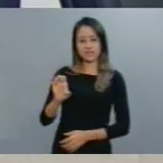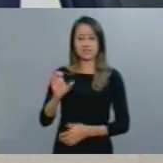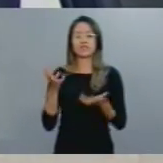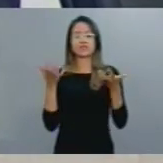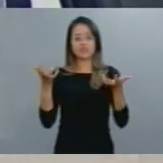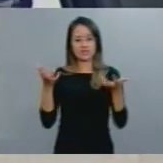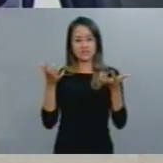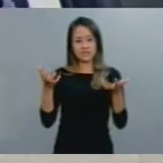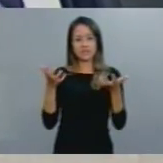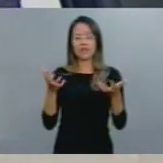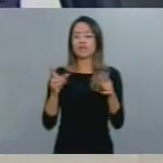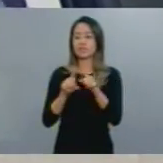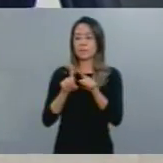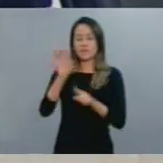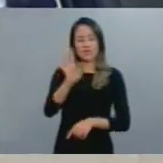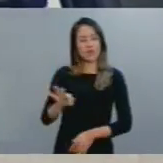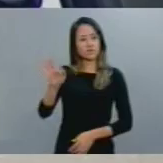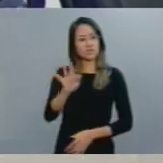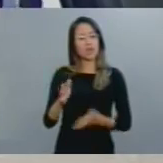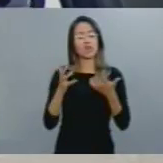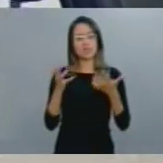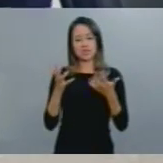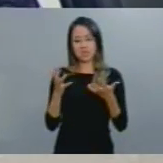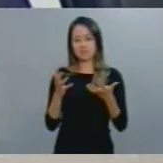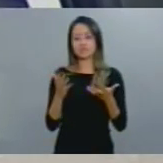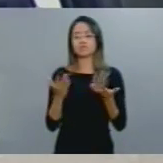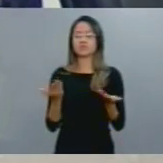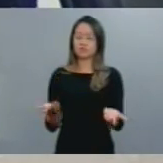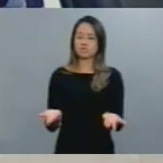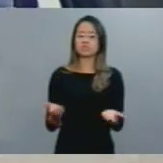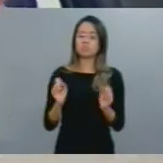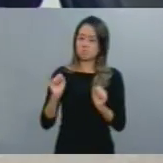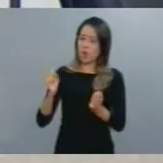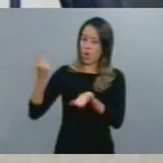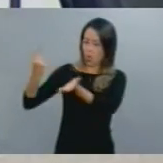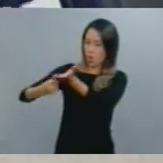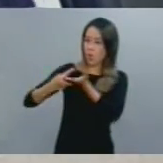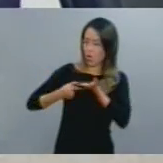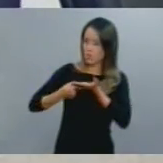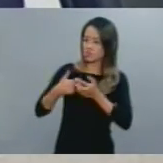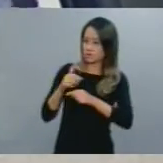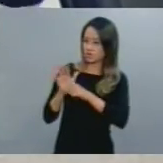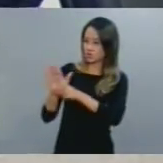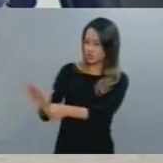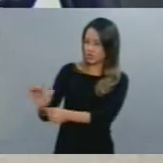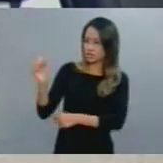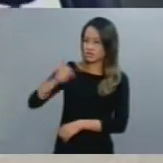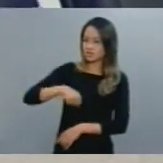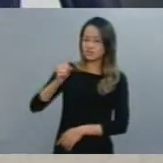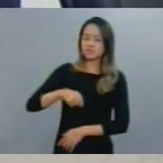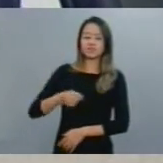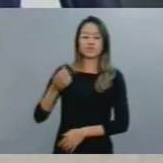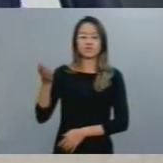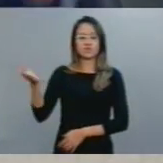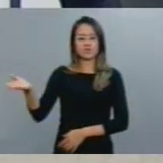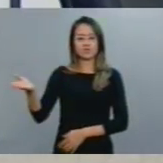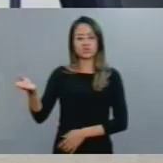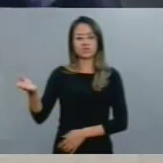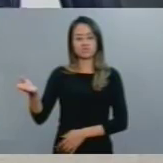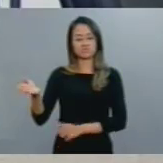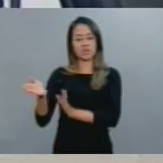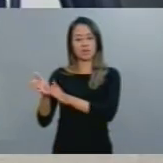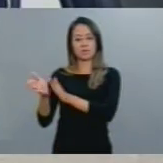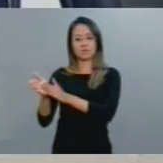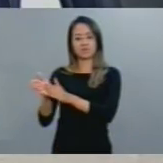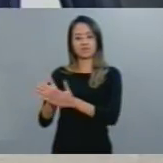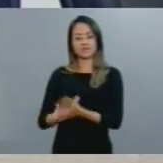universitário em Maranguape. Eu sei que a crise é muito cara, mas quero dizer para o Jorge Valentim que conte comigo para eu trabalhar. Ele que se destacou-se em Maranguape como prefeito na parte de educação.